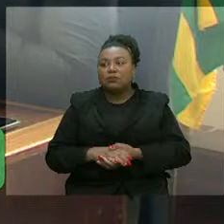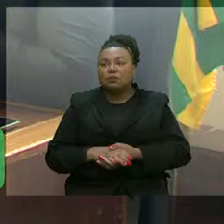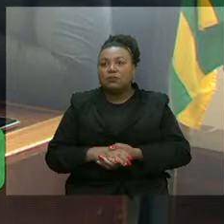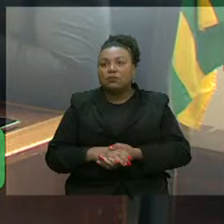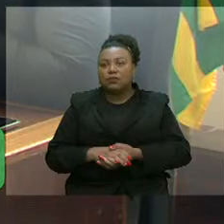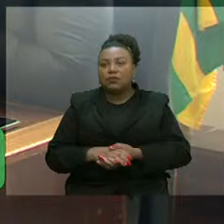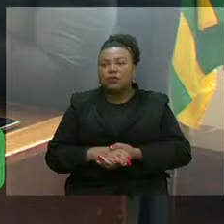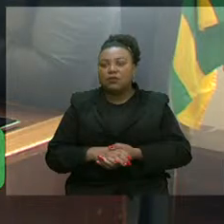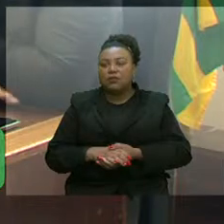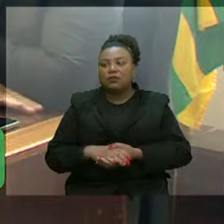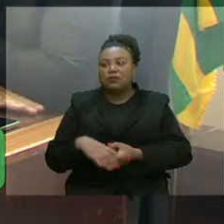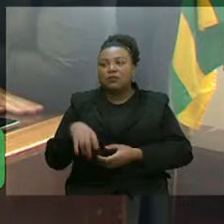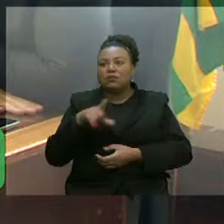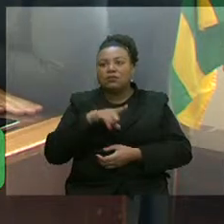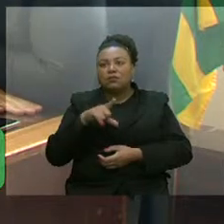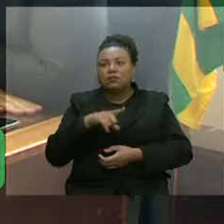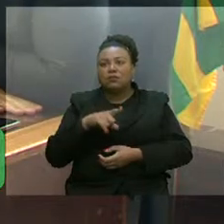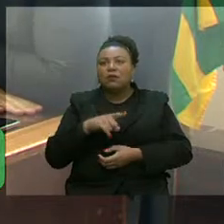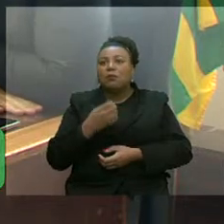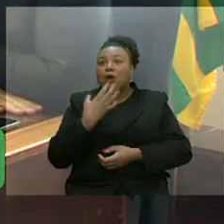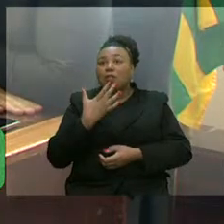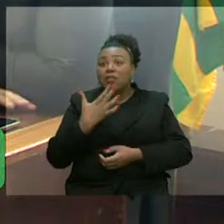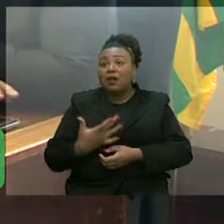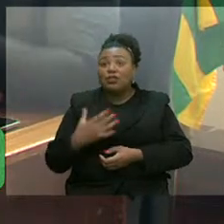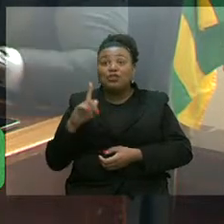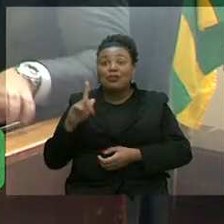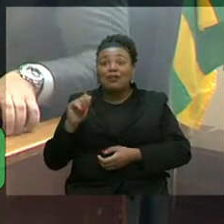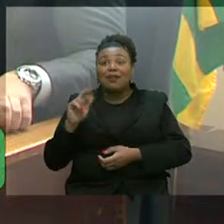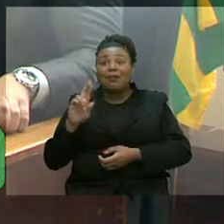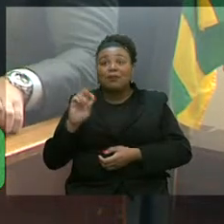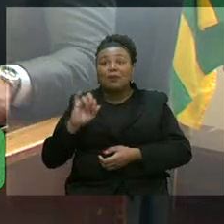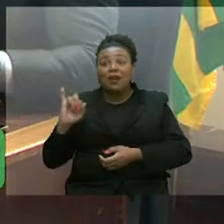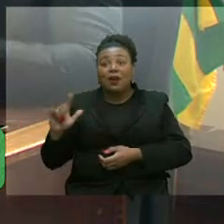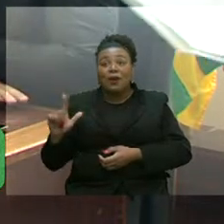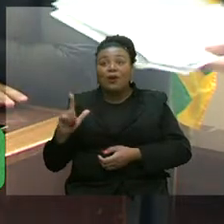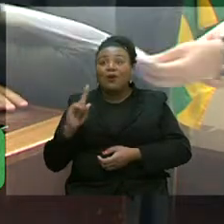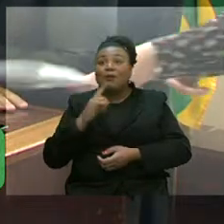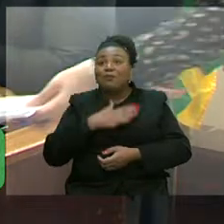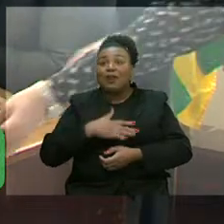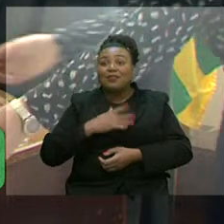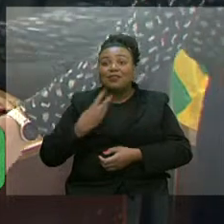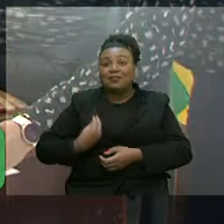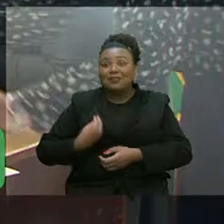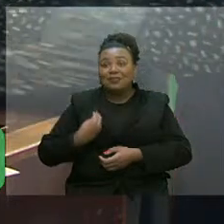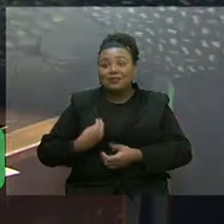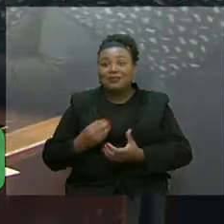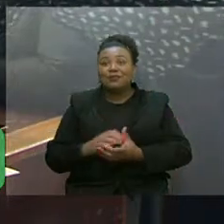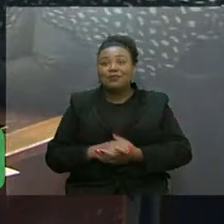Muito boa tarde, deputado Gabriel Souza. É um prazer e um privilégio estar aqui presente